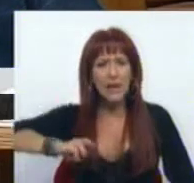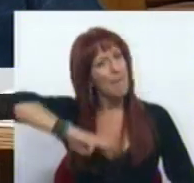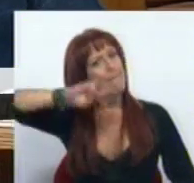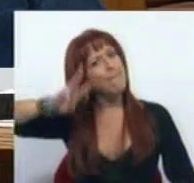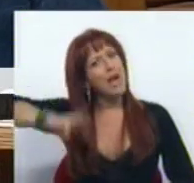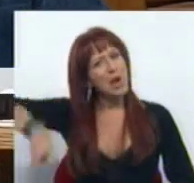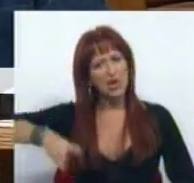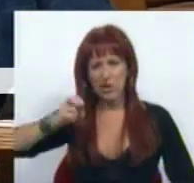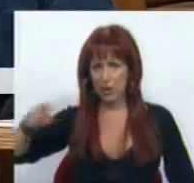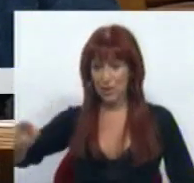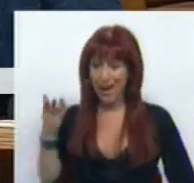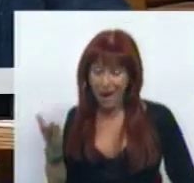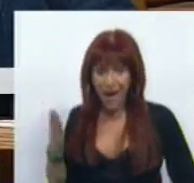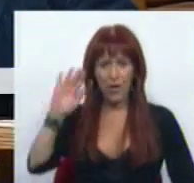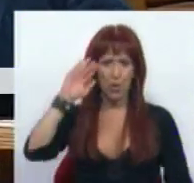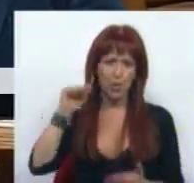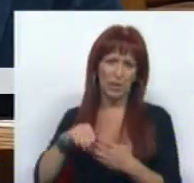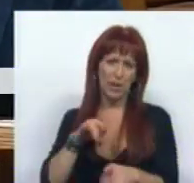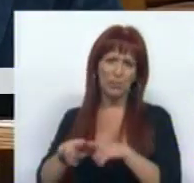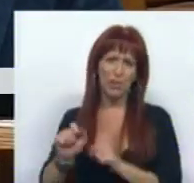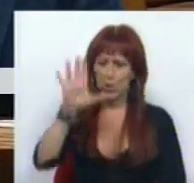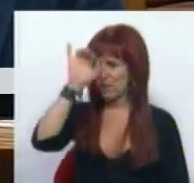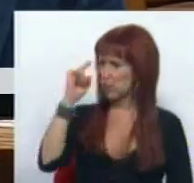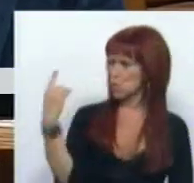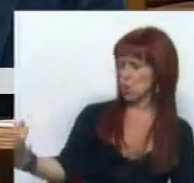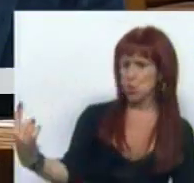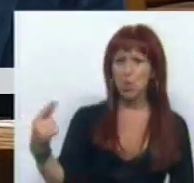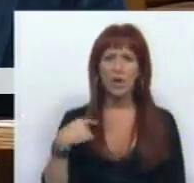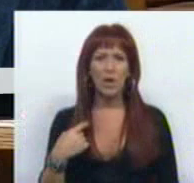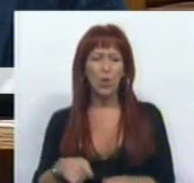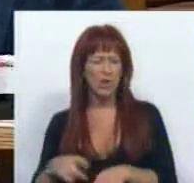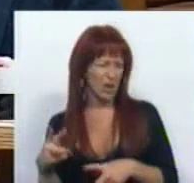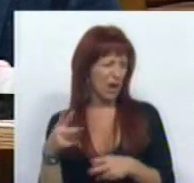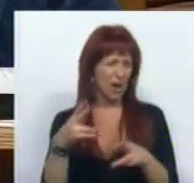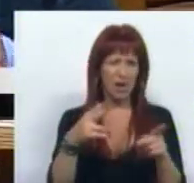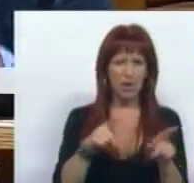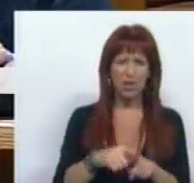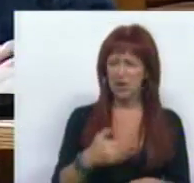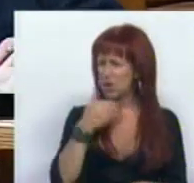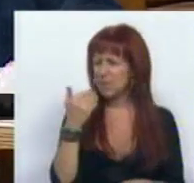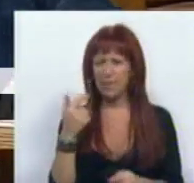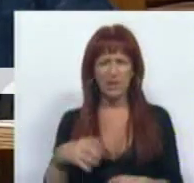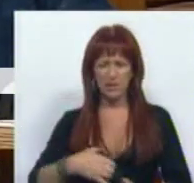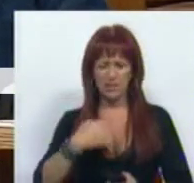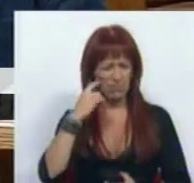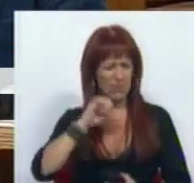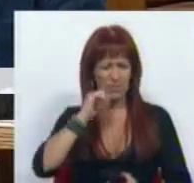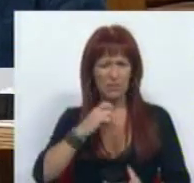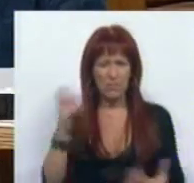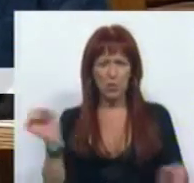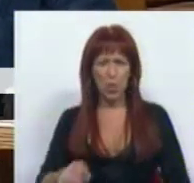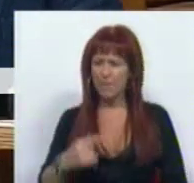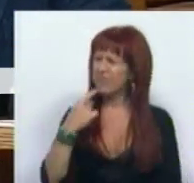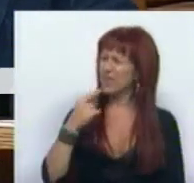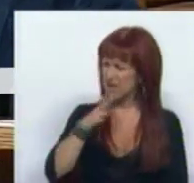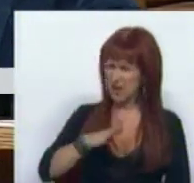euros. É este o resultado da política de um governo que, perante as críticas a este absurdo sem sentido, ainda nos